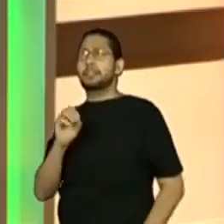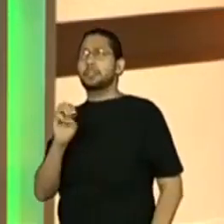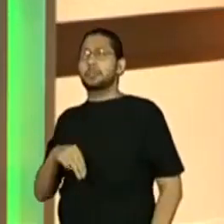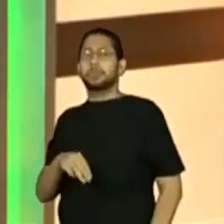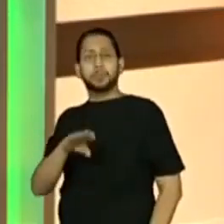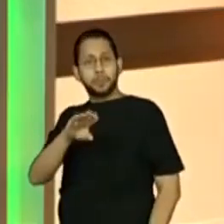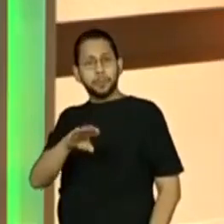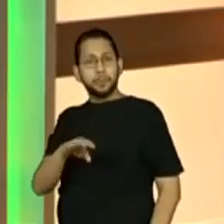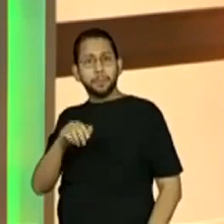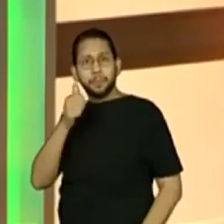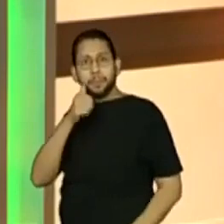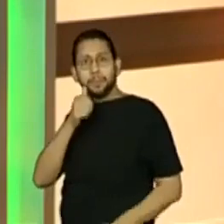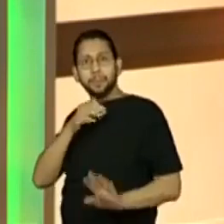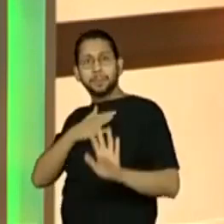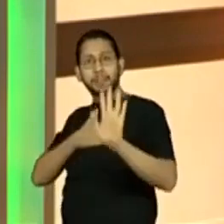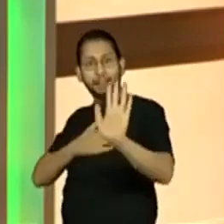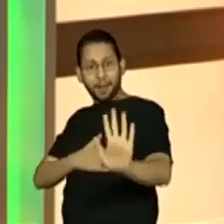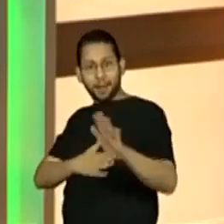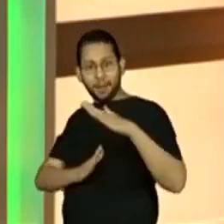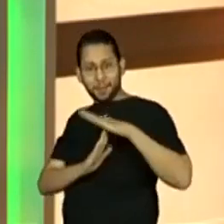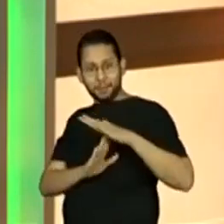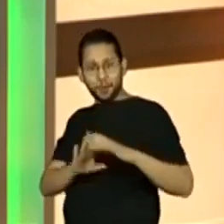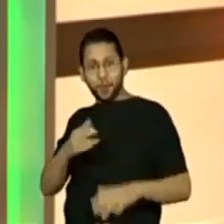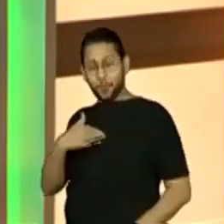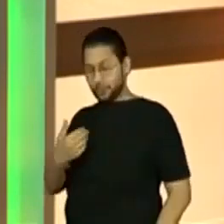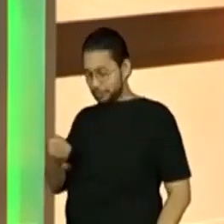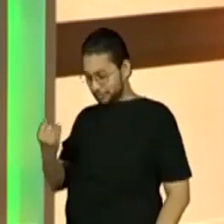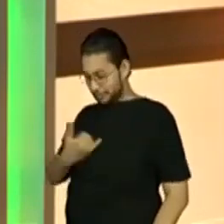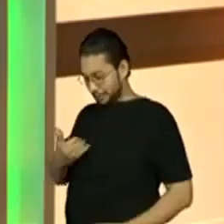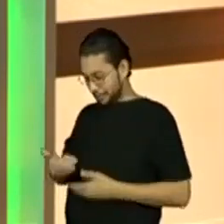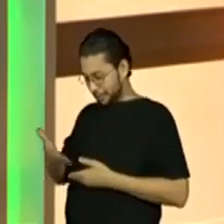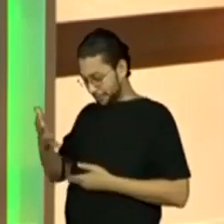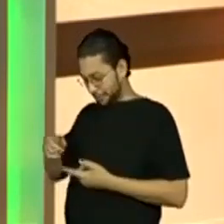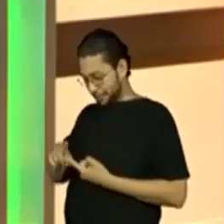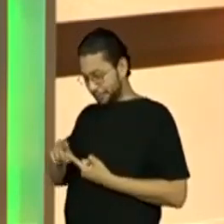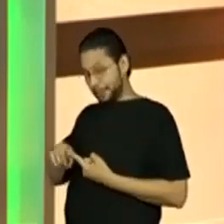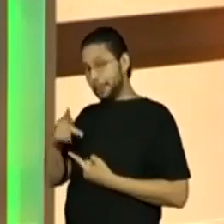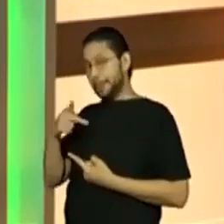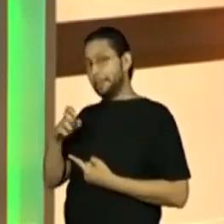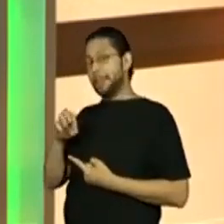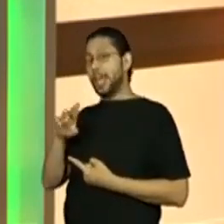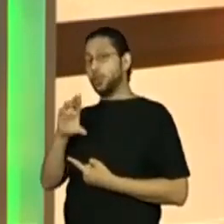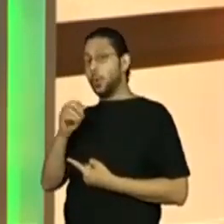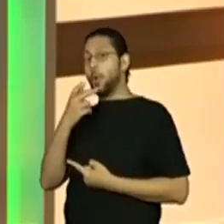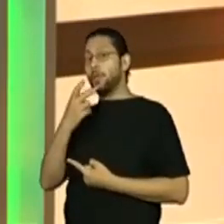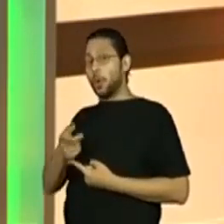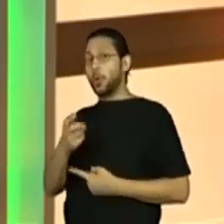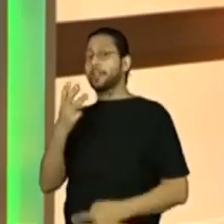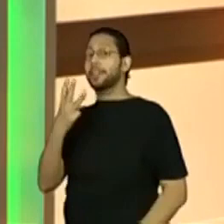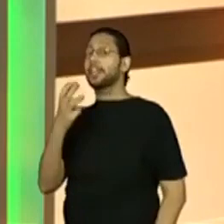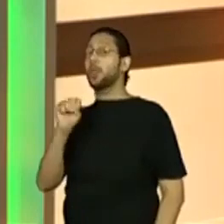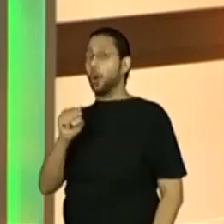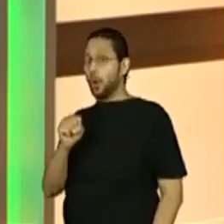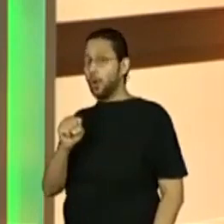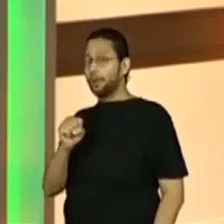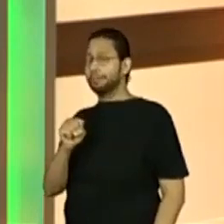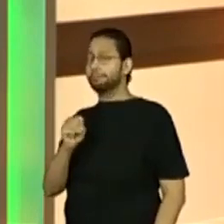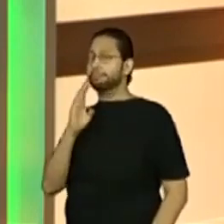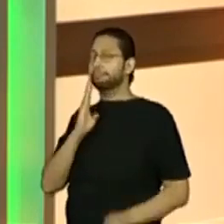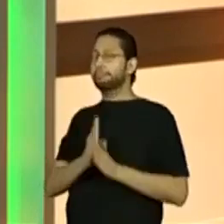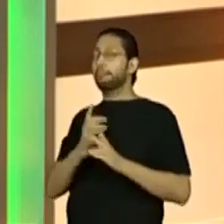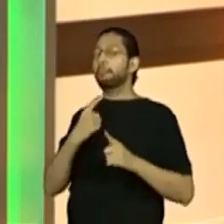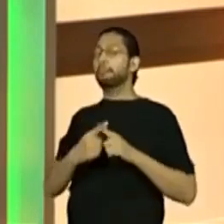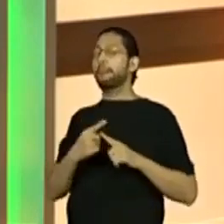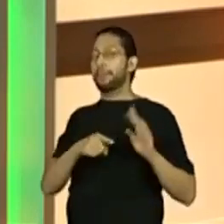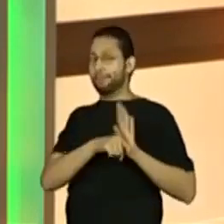Andressa, calma aí. Antes eu vou falar. O Pedro disse que as pessoas que acertaram, com certeza pesquisaram. Isso é uma